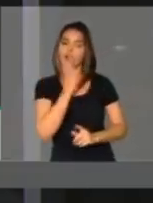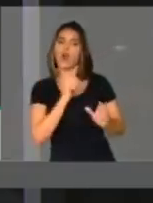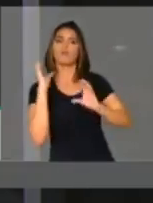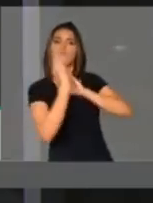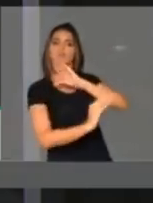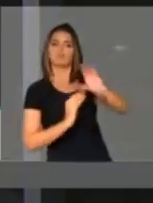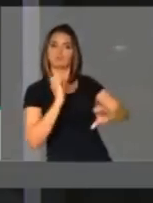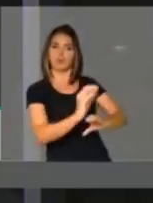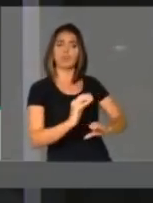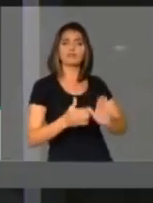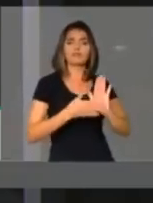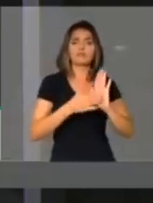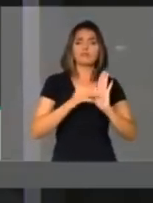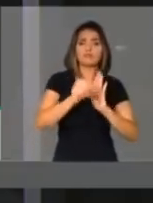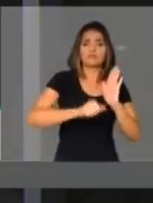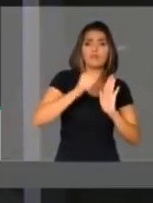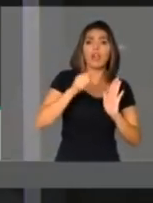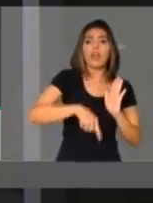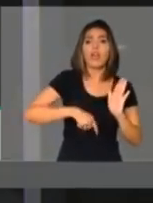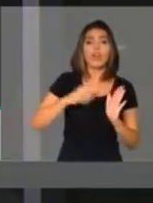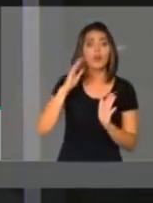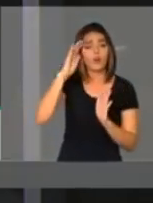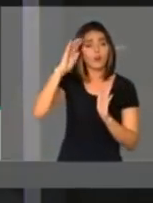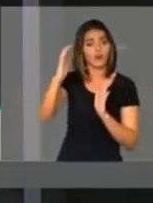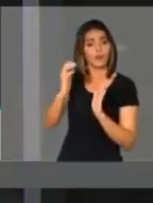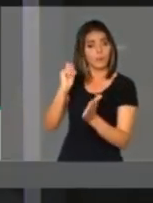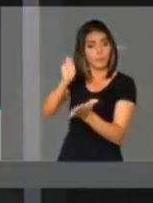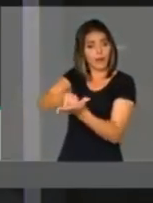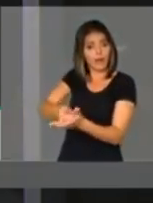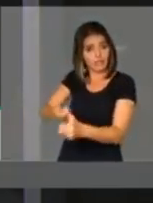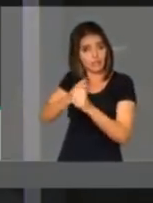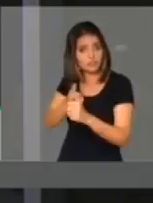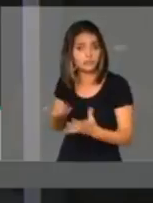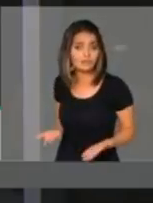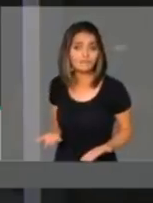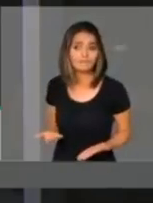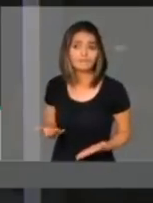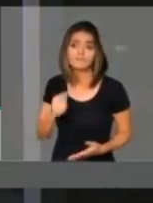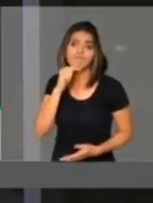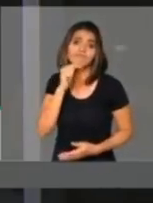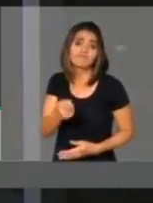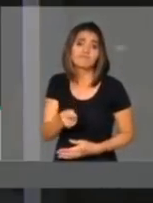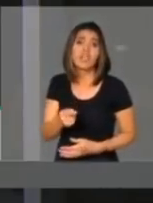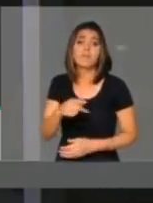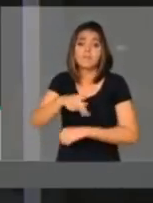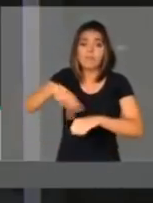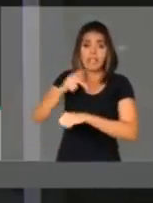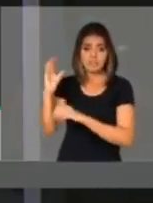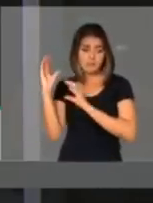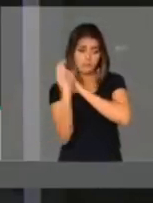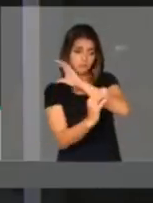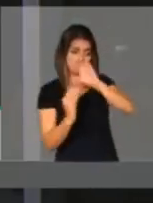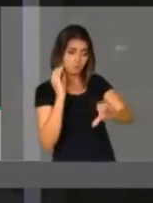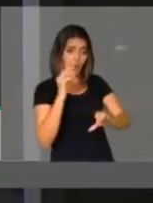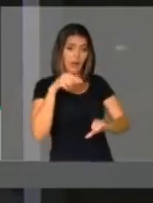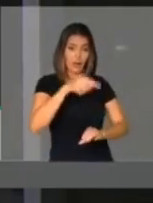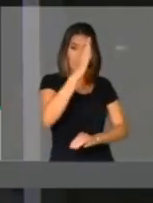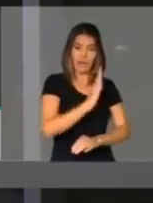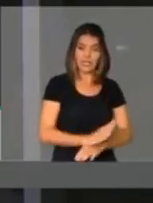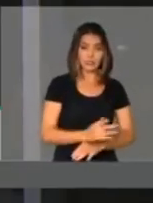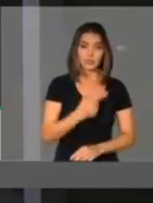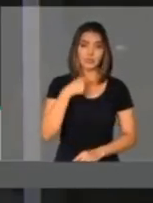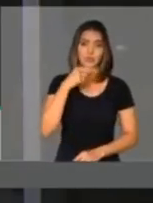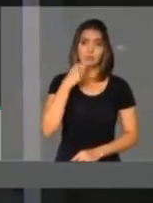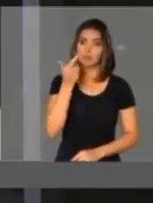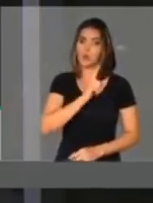Na reforma previdenciária é para que o Brasil consiga honrar os seus compromissos, consiga pagar suas dívidas. Ninguém quer investir num país que vai dar calote.